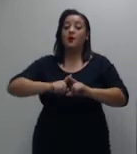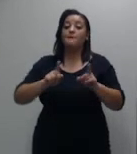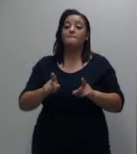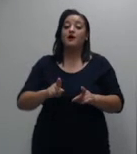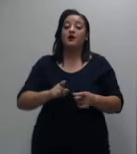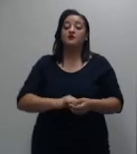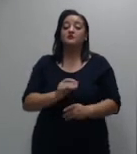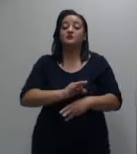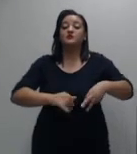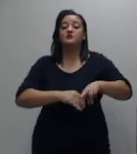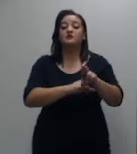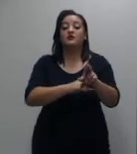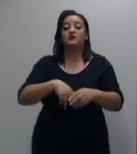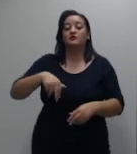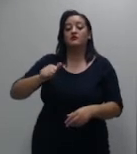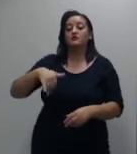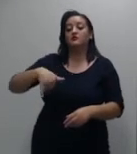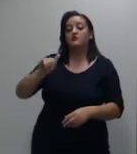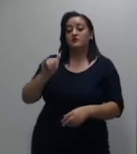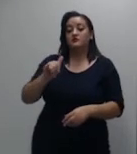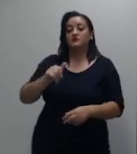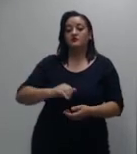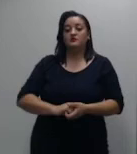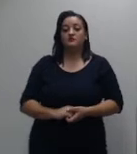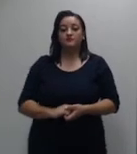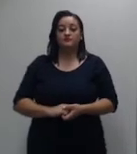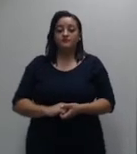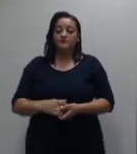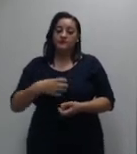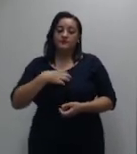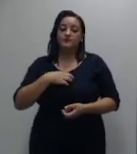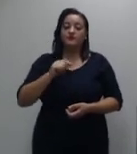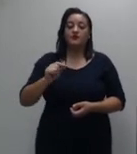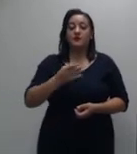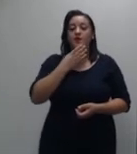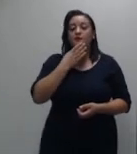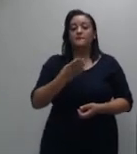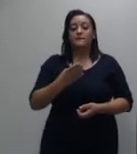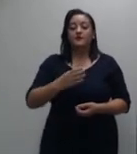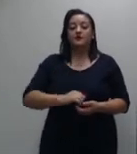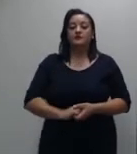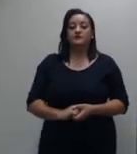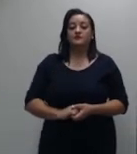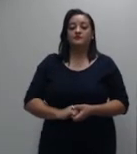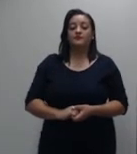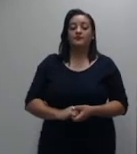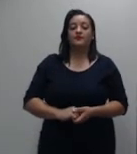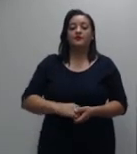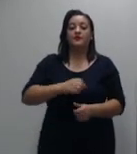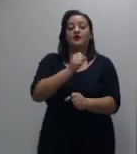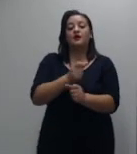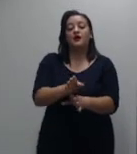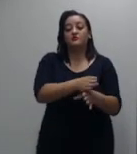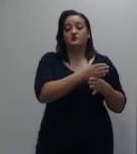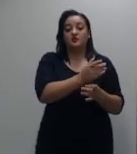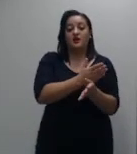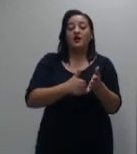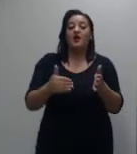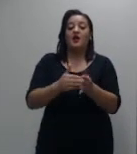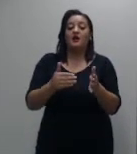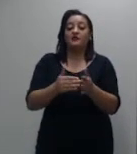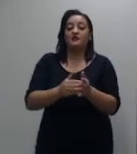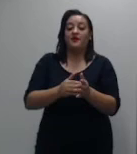relatoria da ministra Nancy andrighi de modo que eu Solicito a vossa excelência' e fique adiado até o